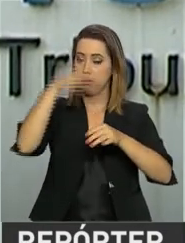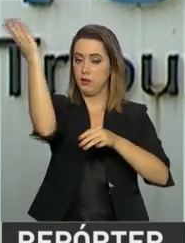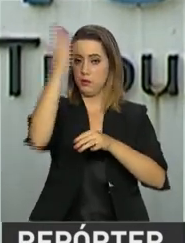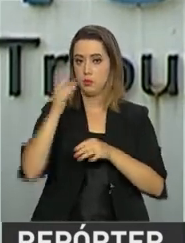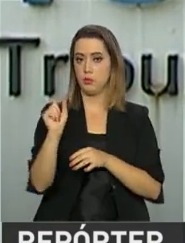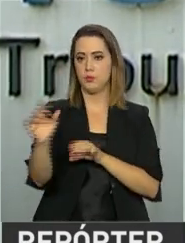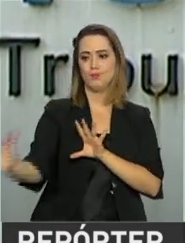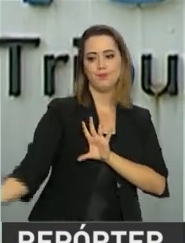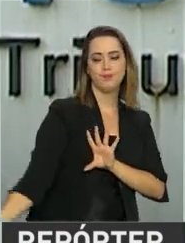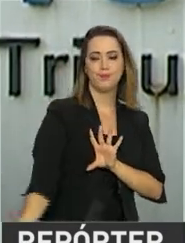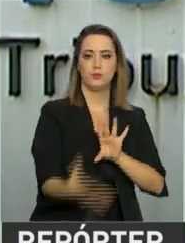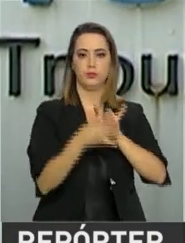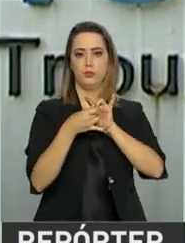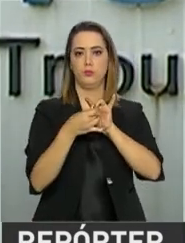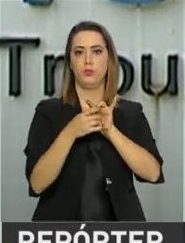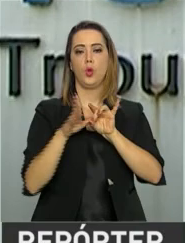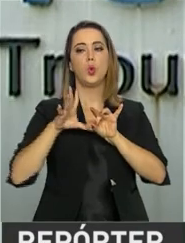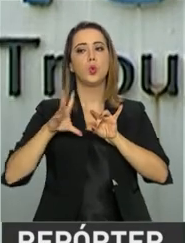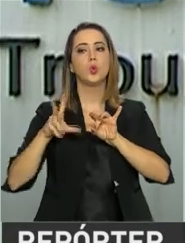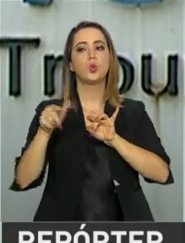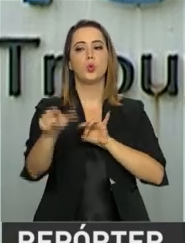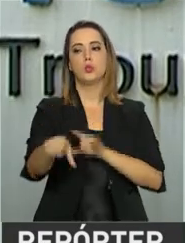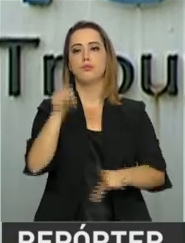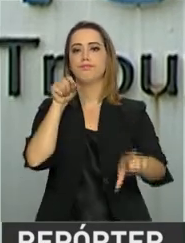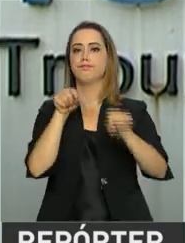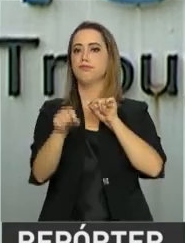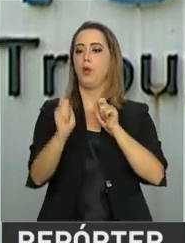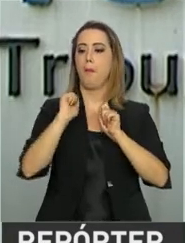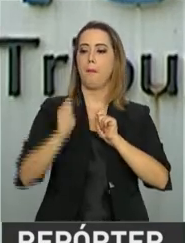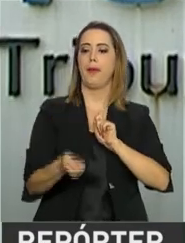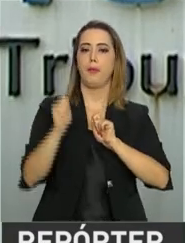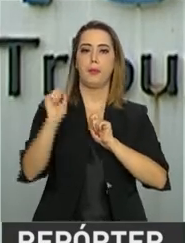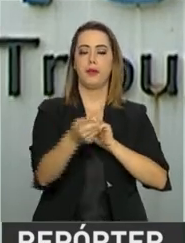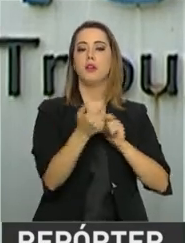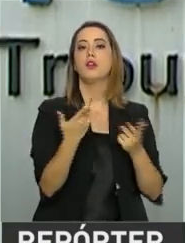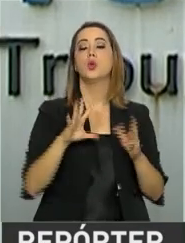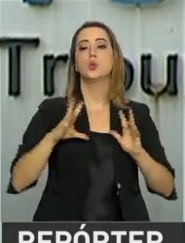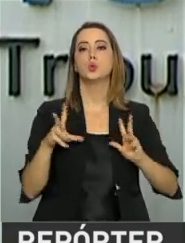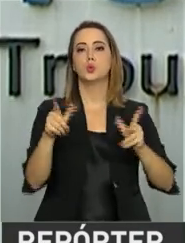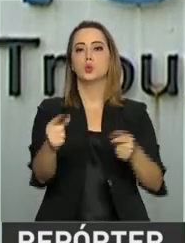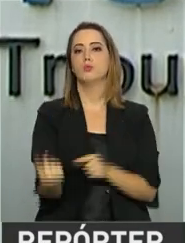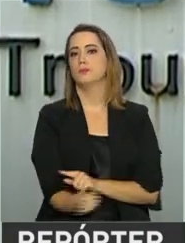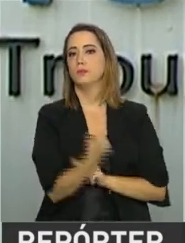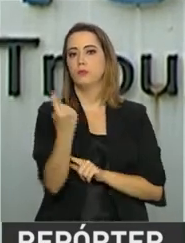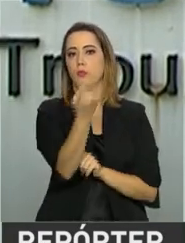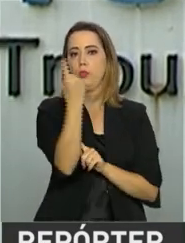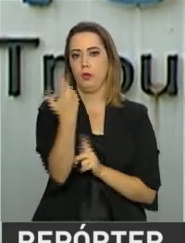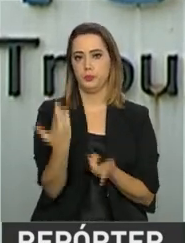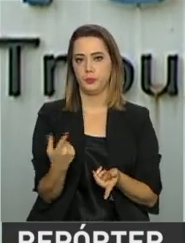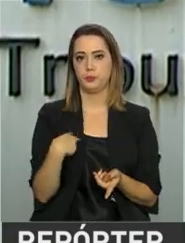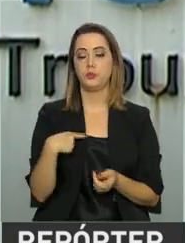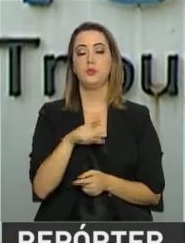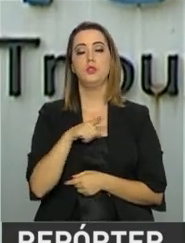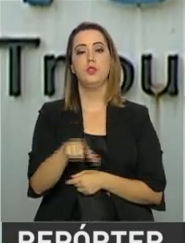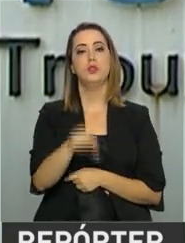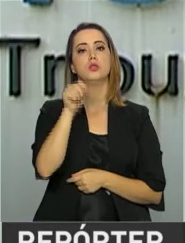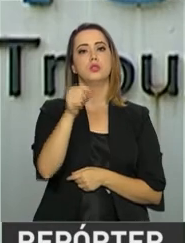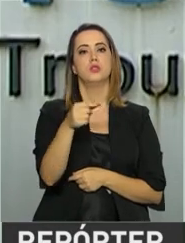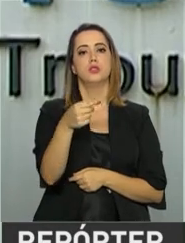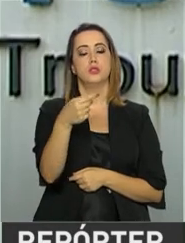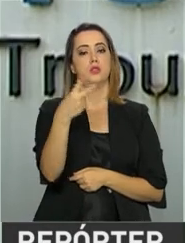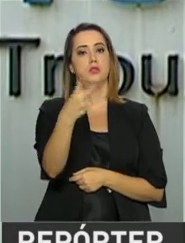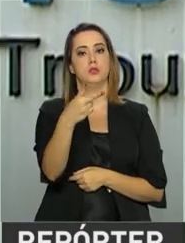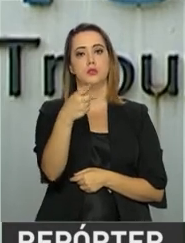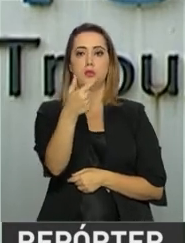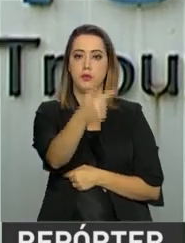de uniformizar as decisões na área ele é composto por 27 ministros que são escolhidos pelo